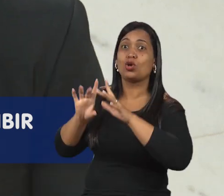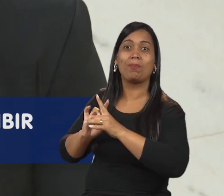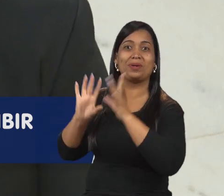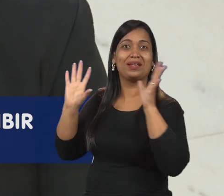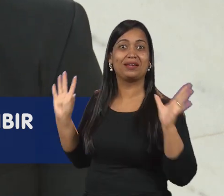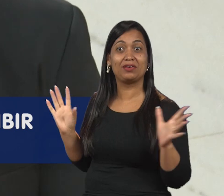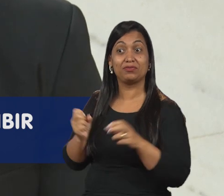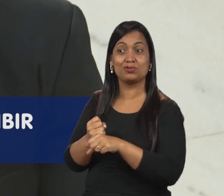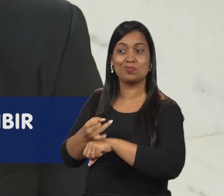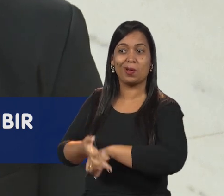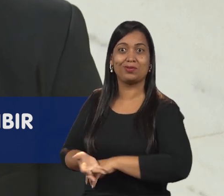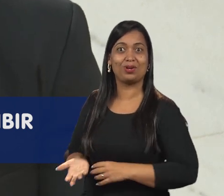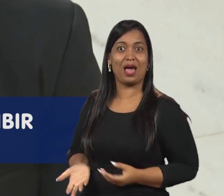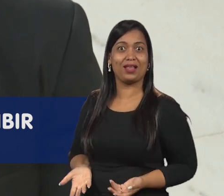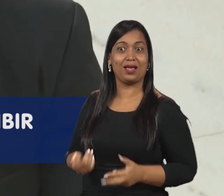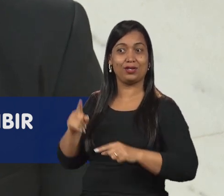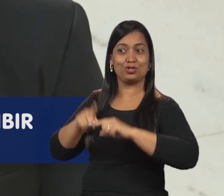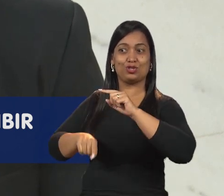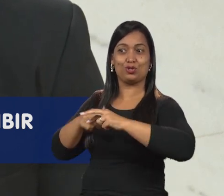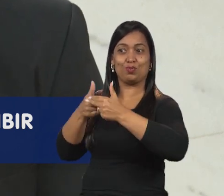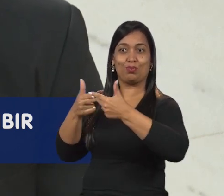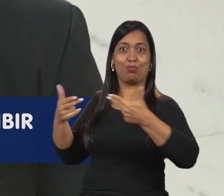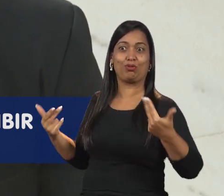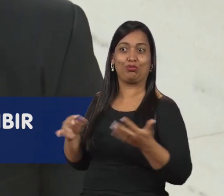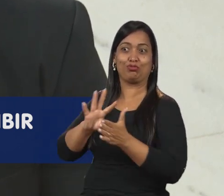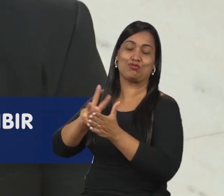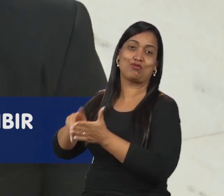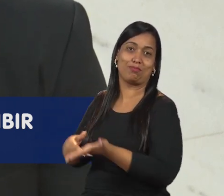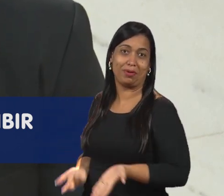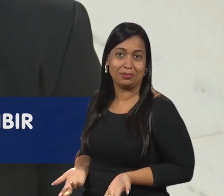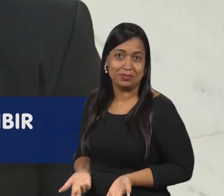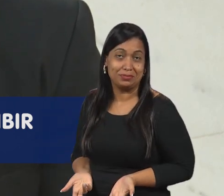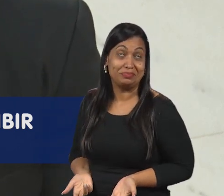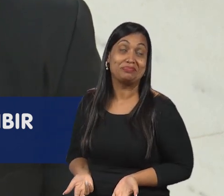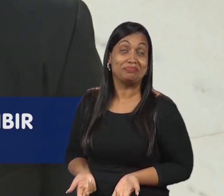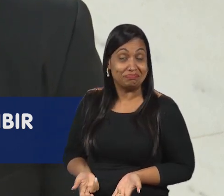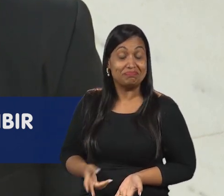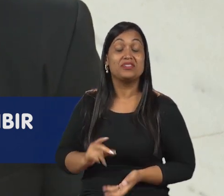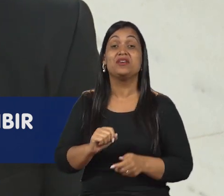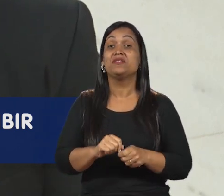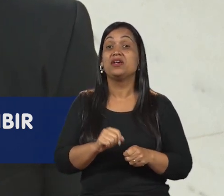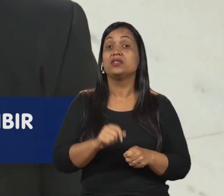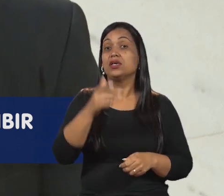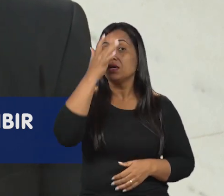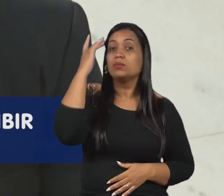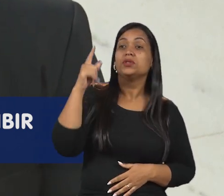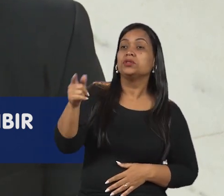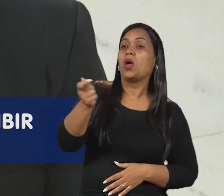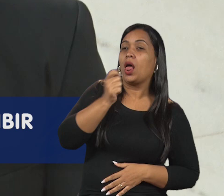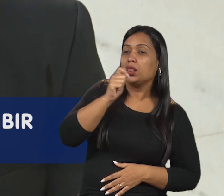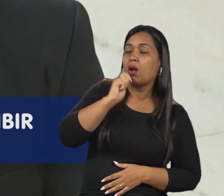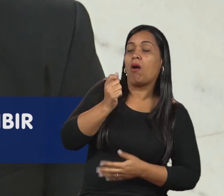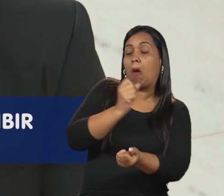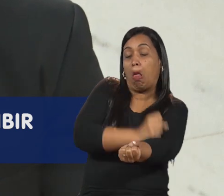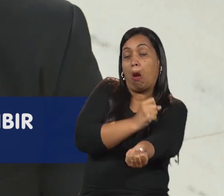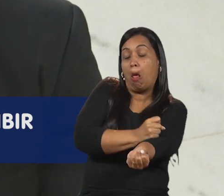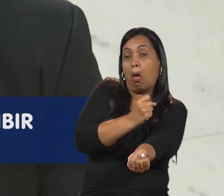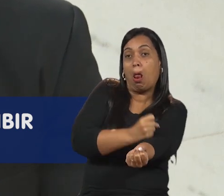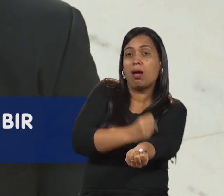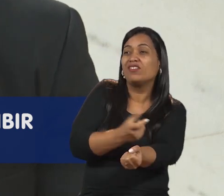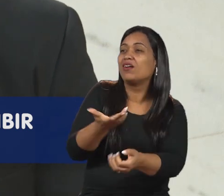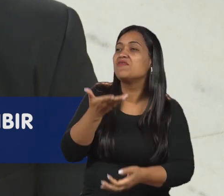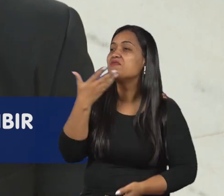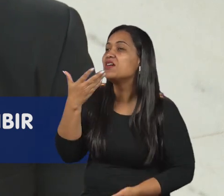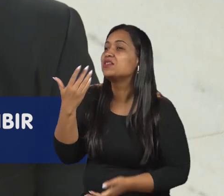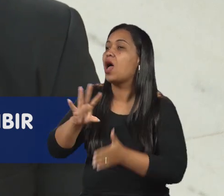aberto na madrugada de produtos irregulares. Isso vai fazer com que o indivíduo que está na droga veja